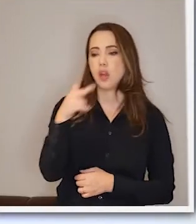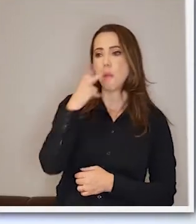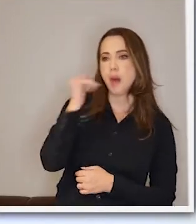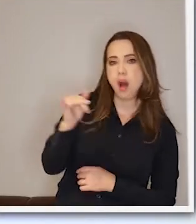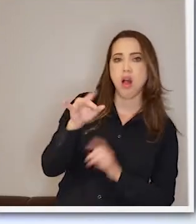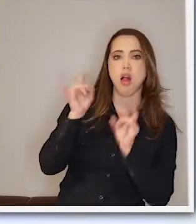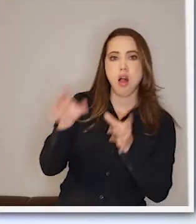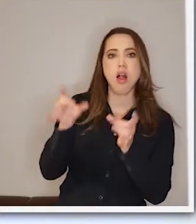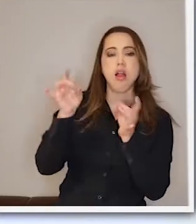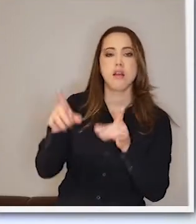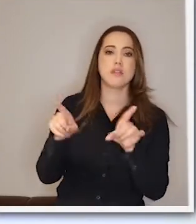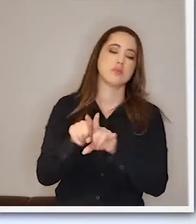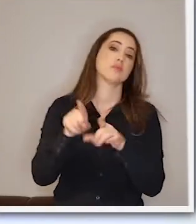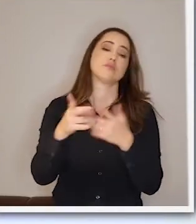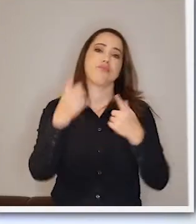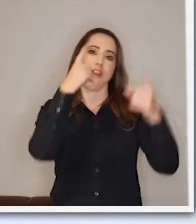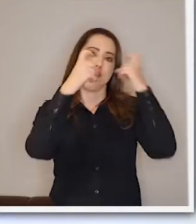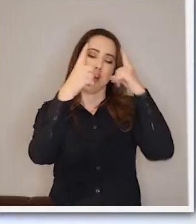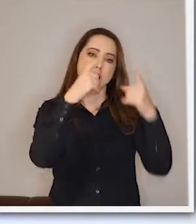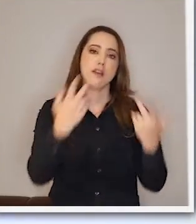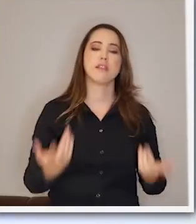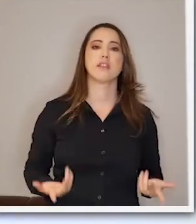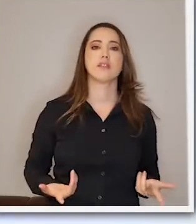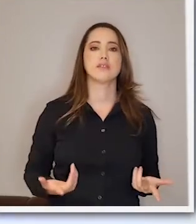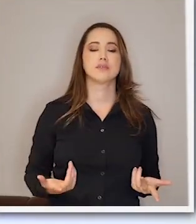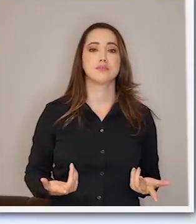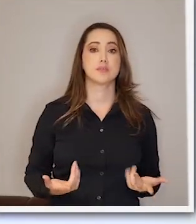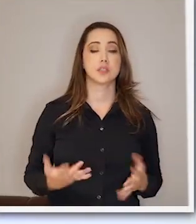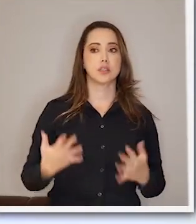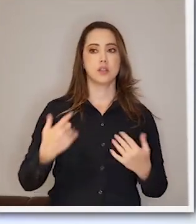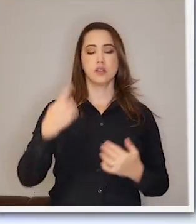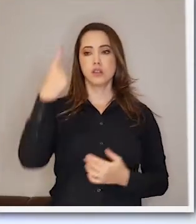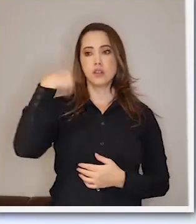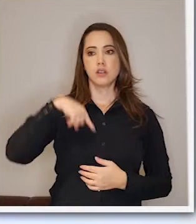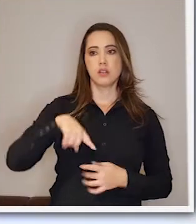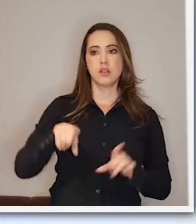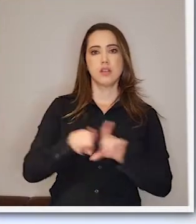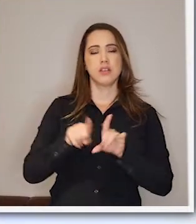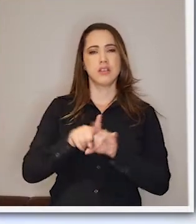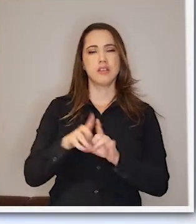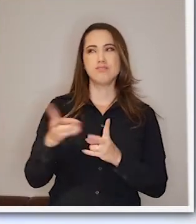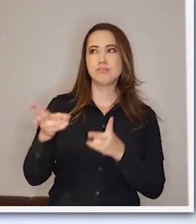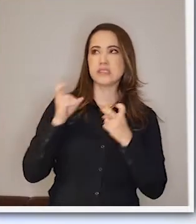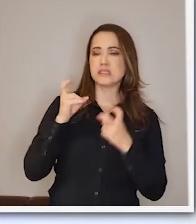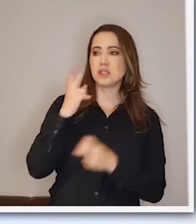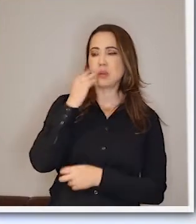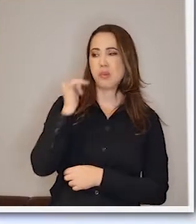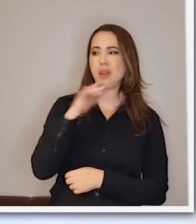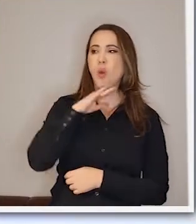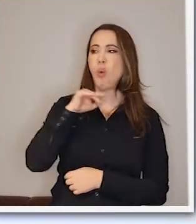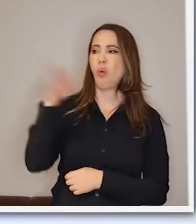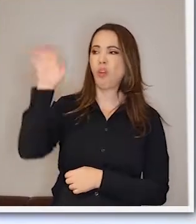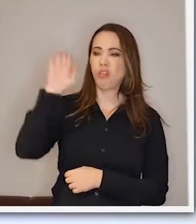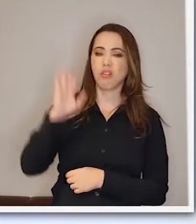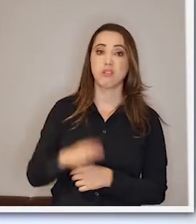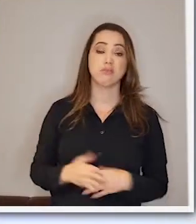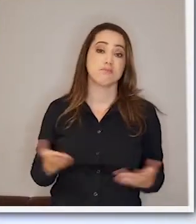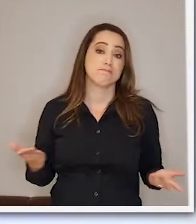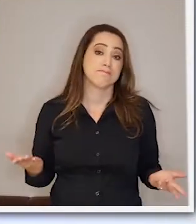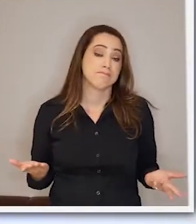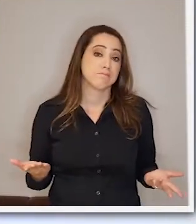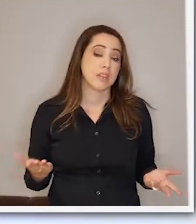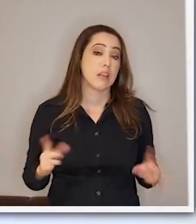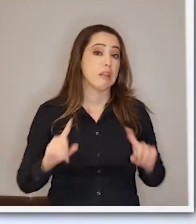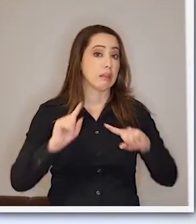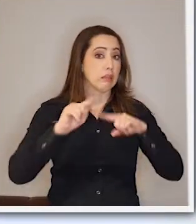um inimigo, porque é quem o estupra, quem o agride, quem o violenta, ele tem uma construção de uma autoimagem muito negativa. E